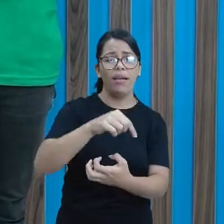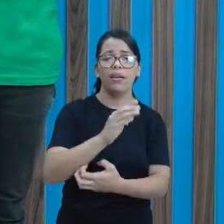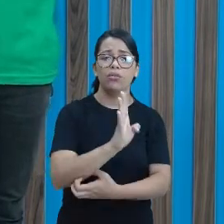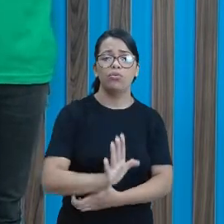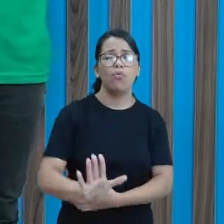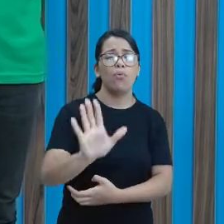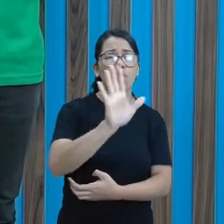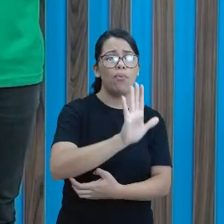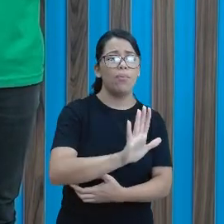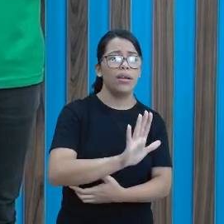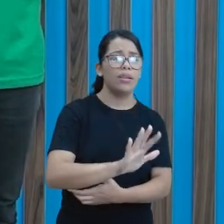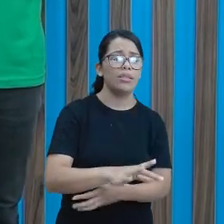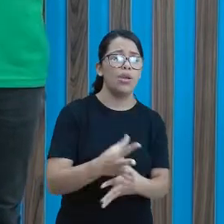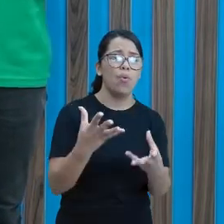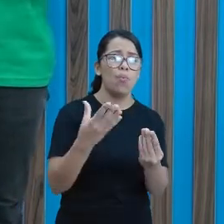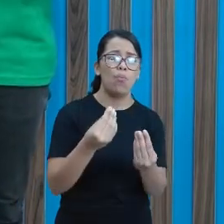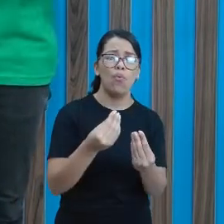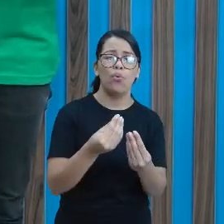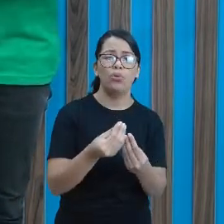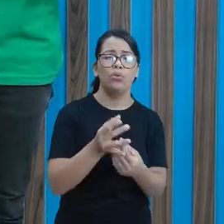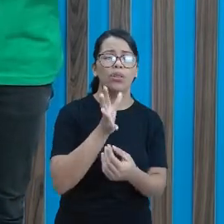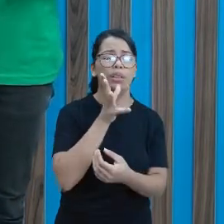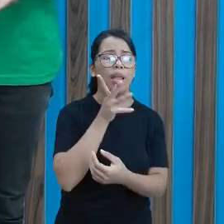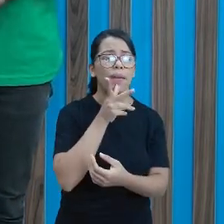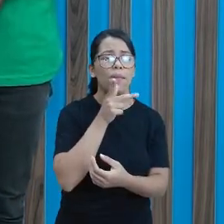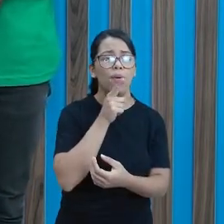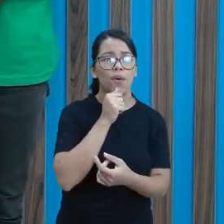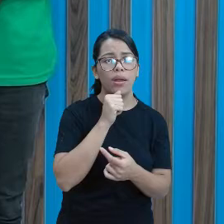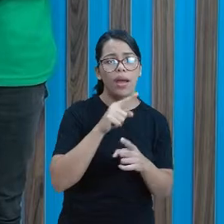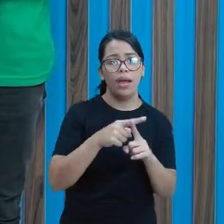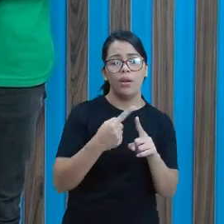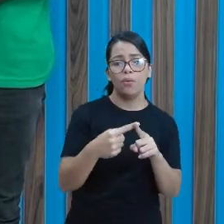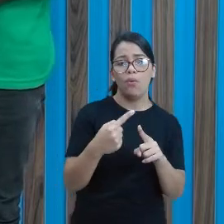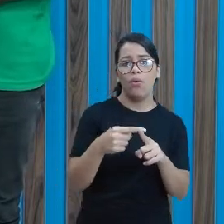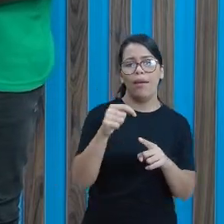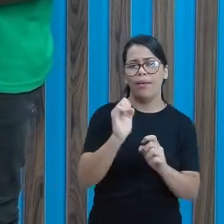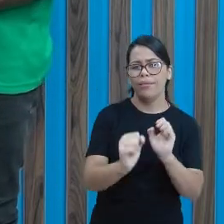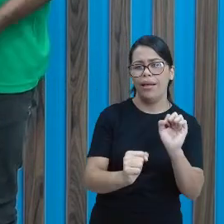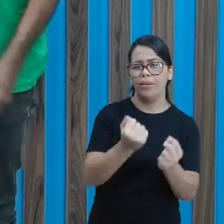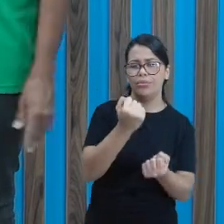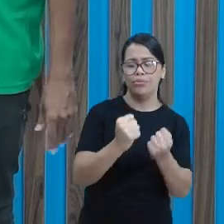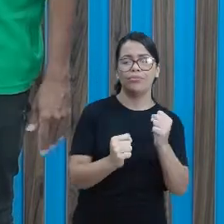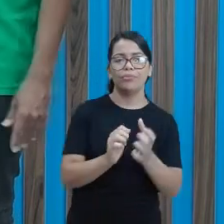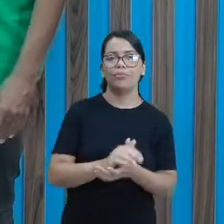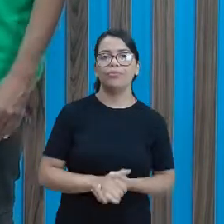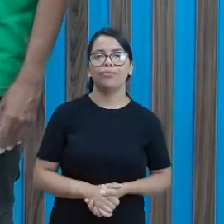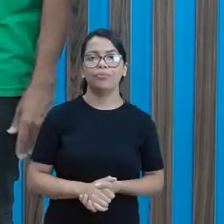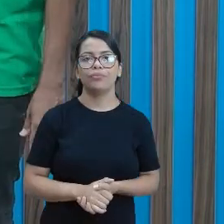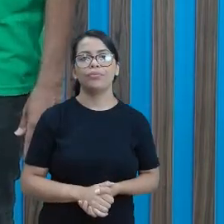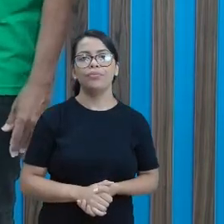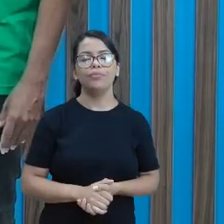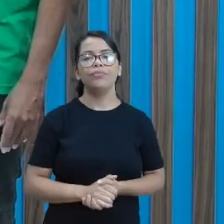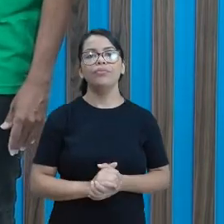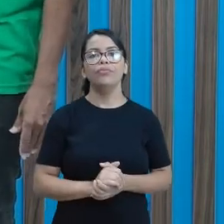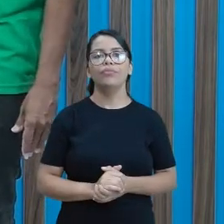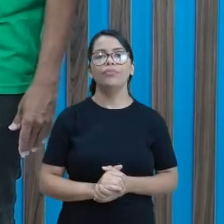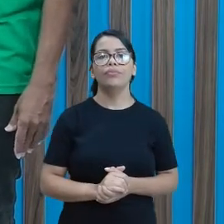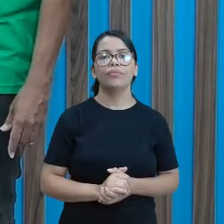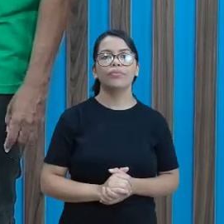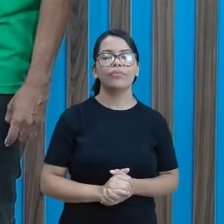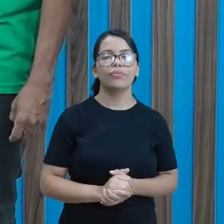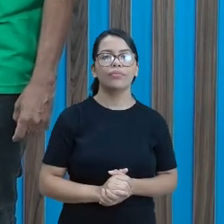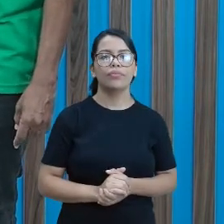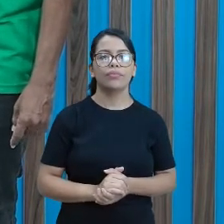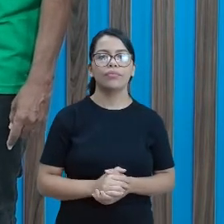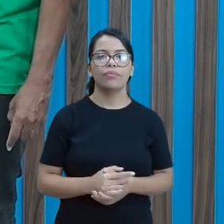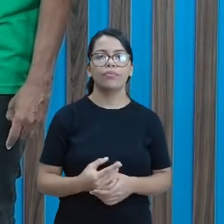Europa estava 100 anos na frente, vocês viram, a gente começou a questão da indústria aqui no Brasil, né? A gente tem exatamente isso que eu falei para